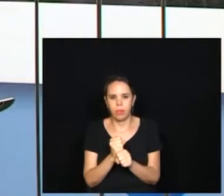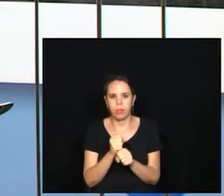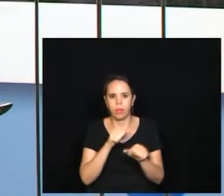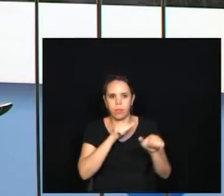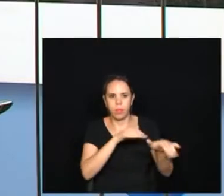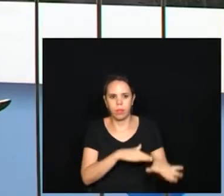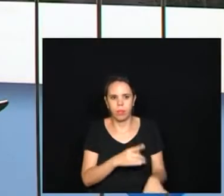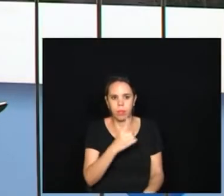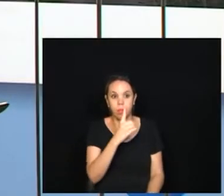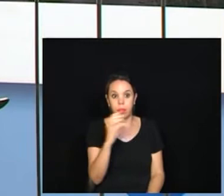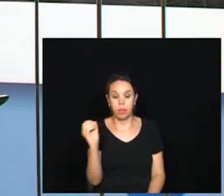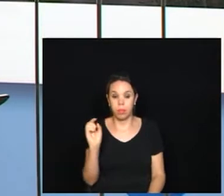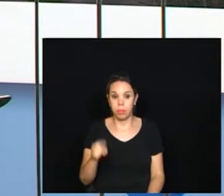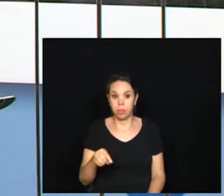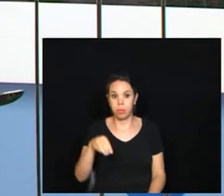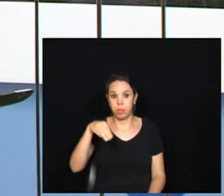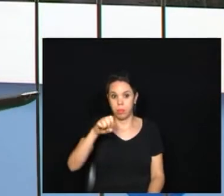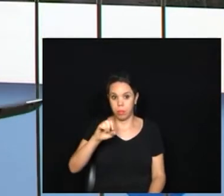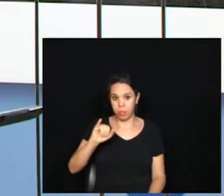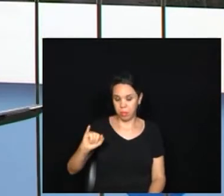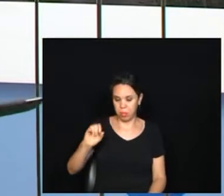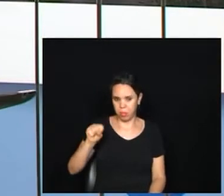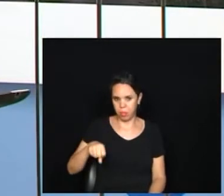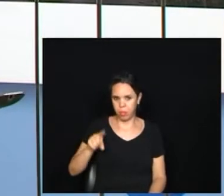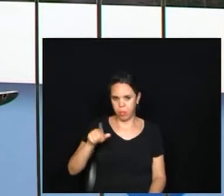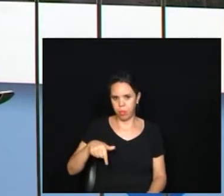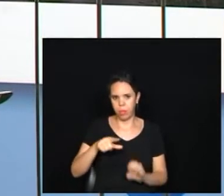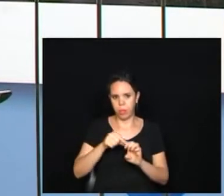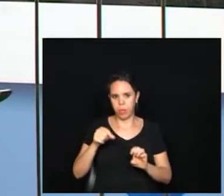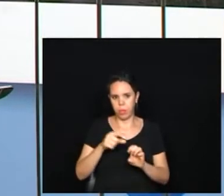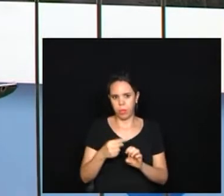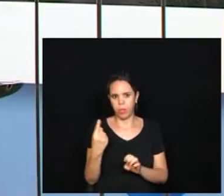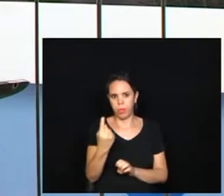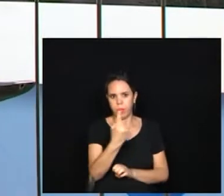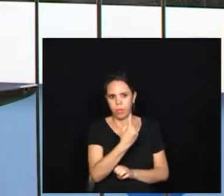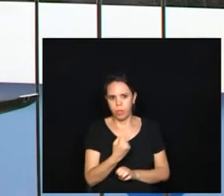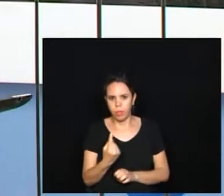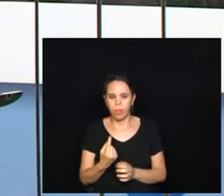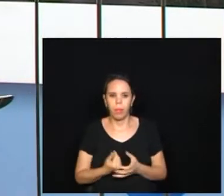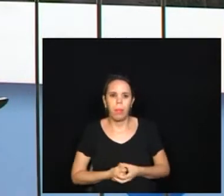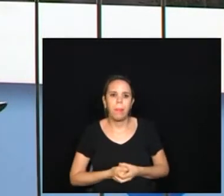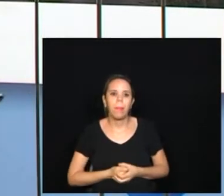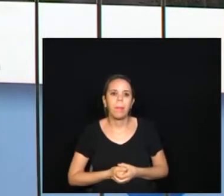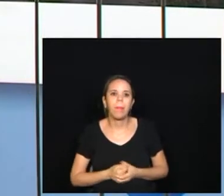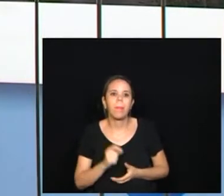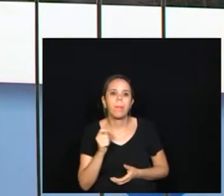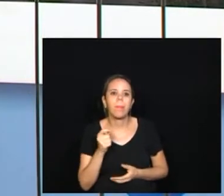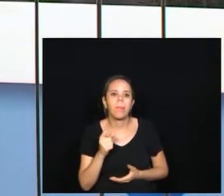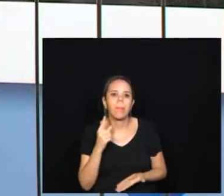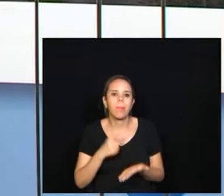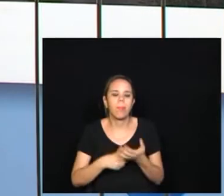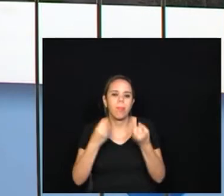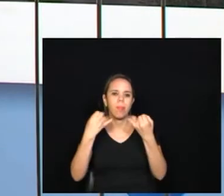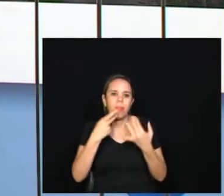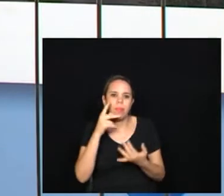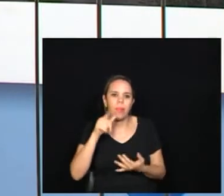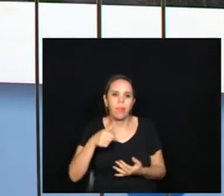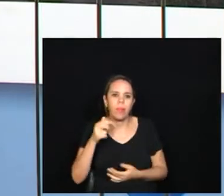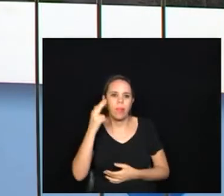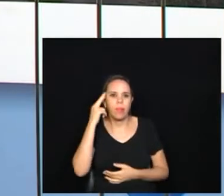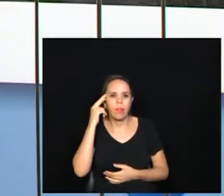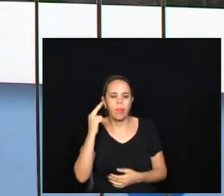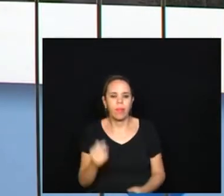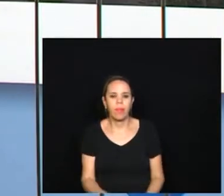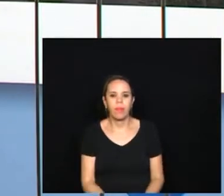setembro com 100 mil MEIs, que é o microempreendedor individual. Quem conta pra gente é o André